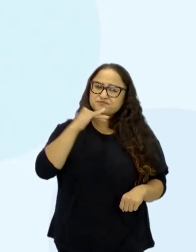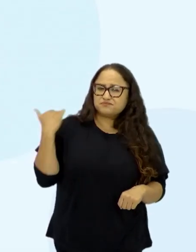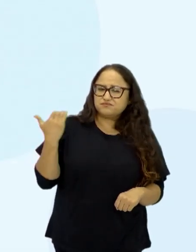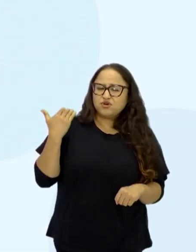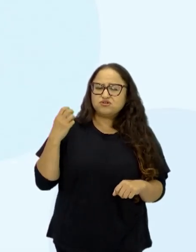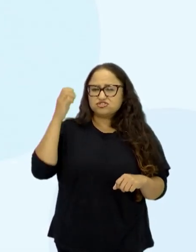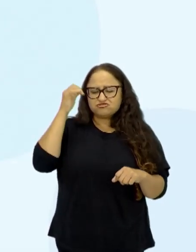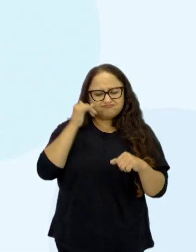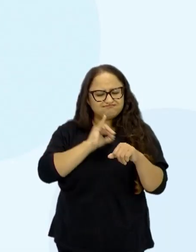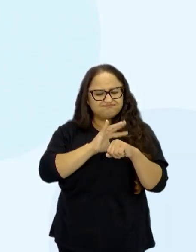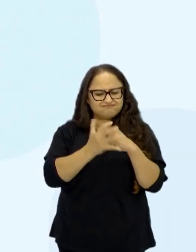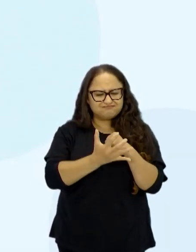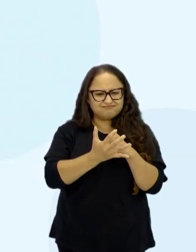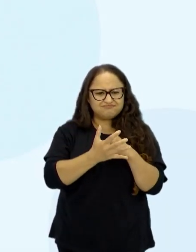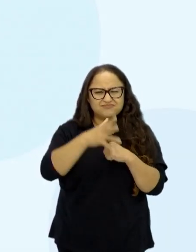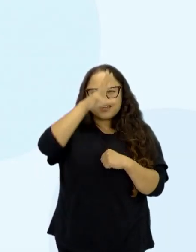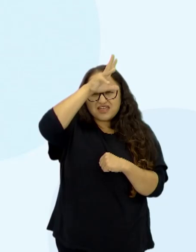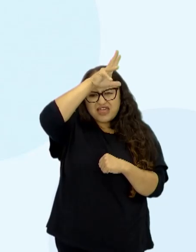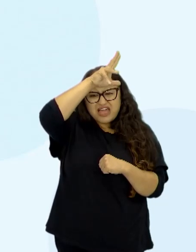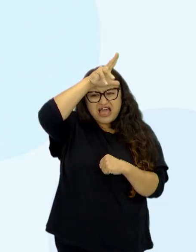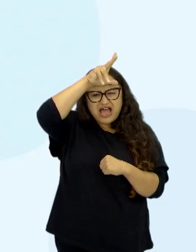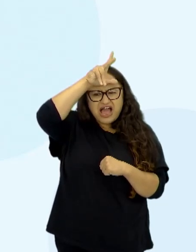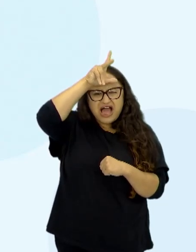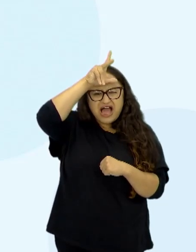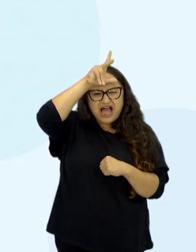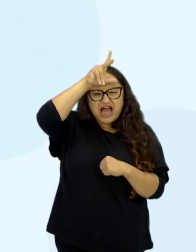Covid no Brasil. Amazônia pegando fogo.